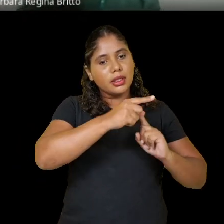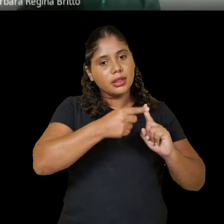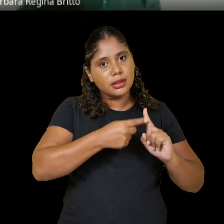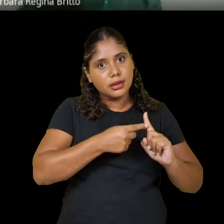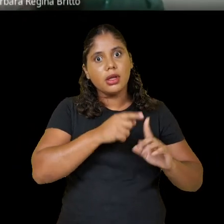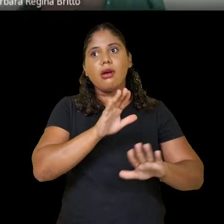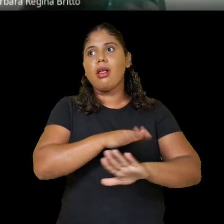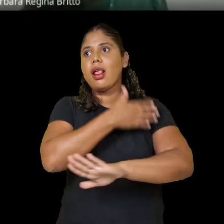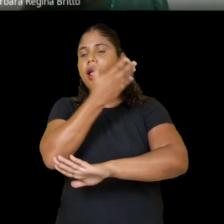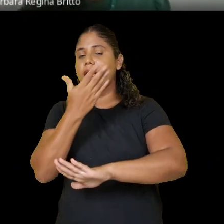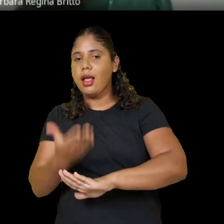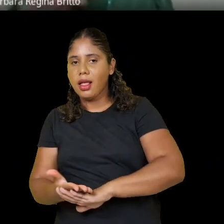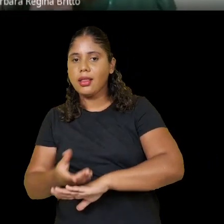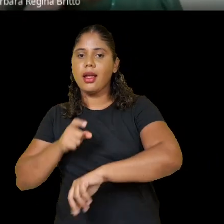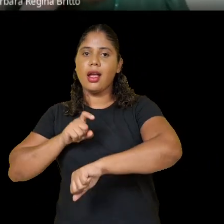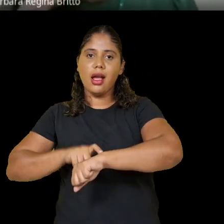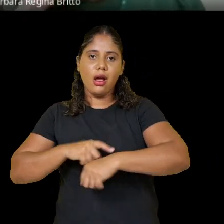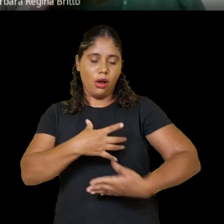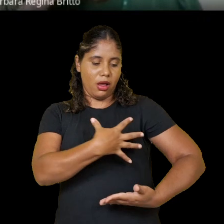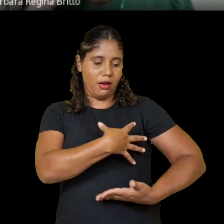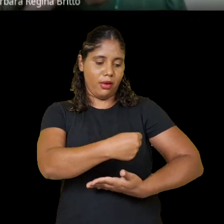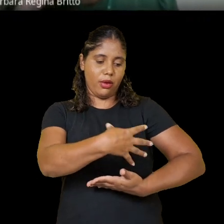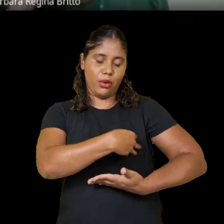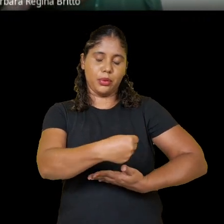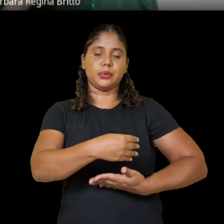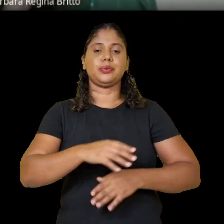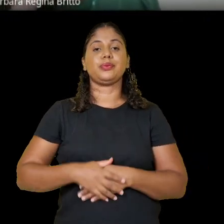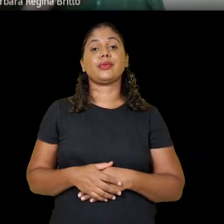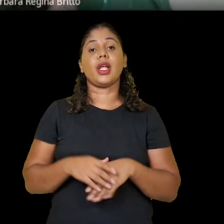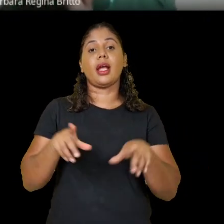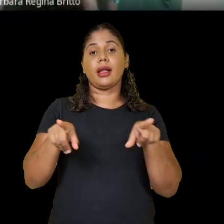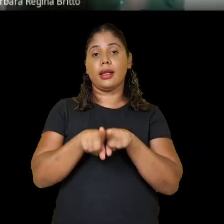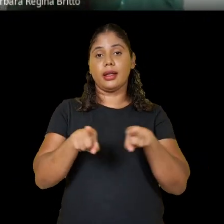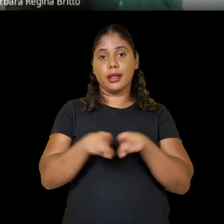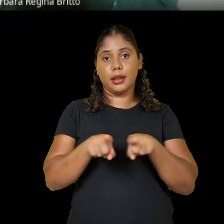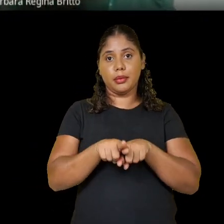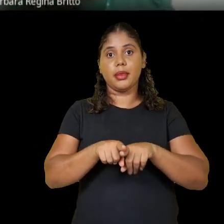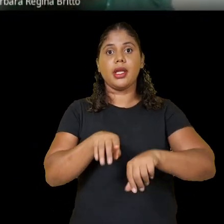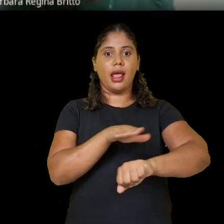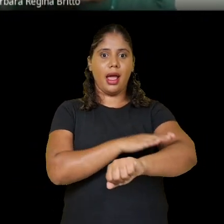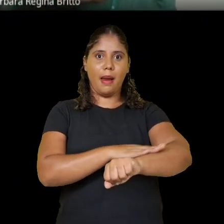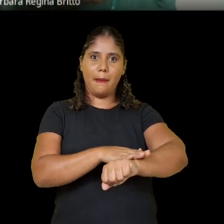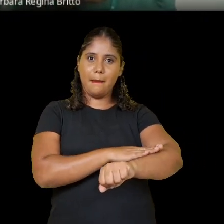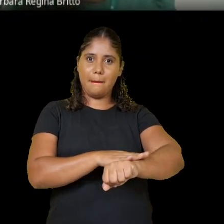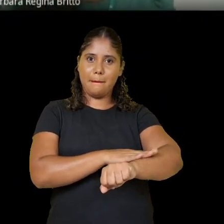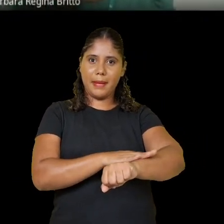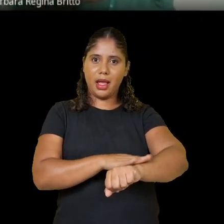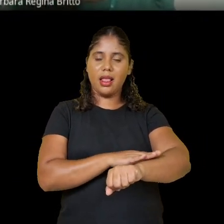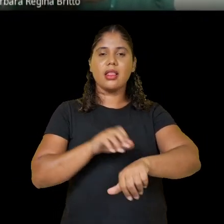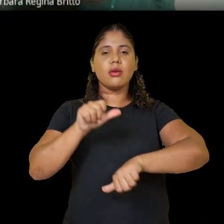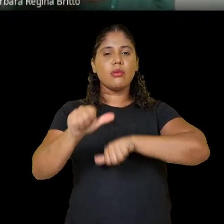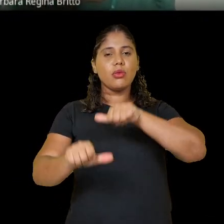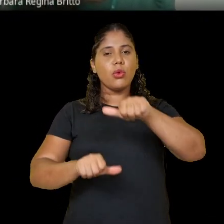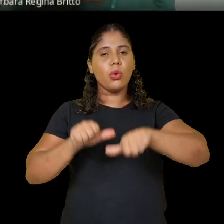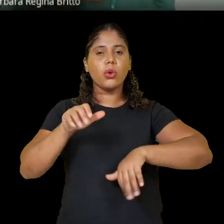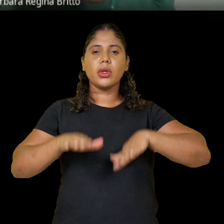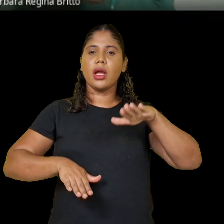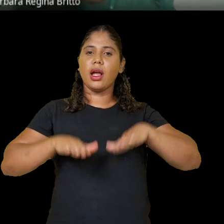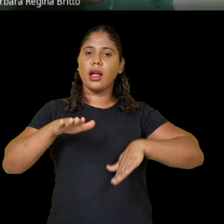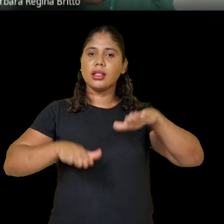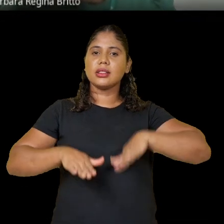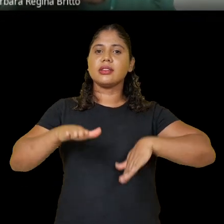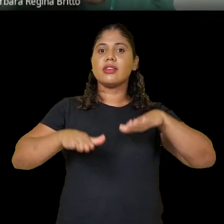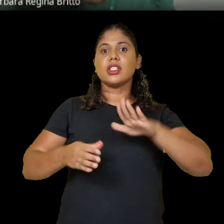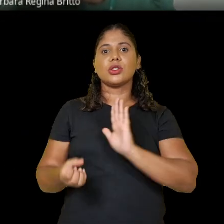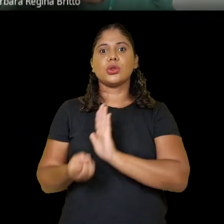leite, processo de amamentação, enfim. Aí a gente vai ver também alteração da pele, né? Às vezes a presença